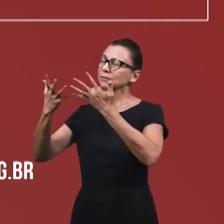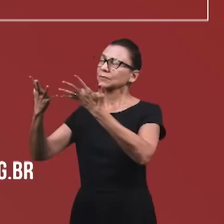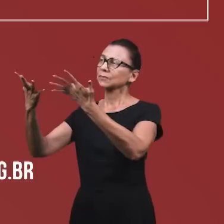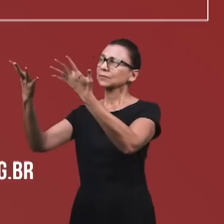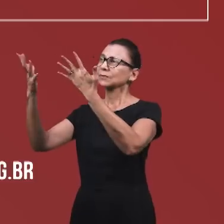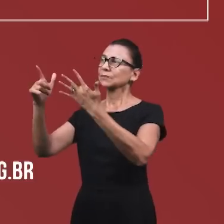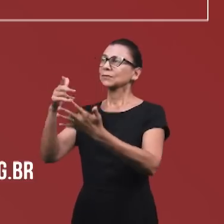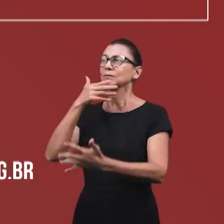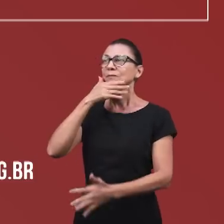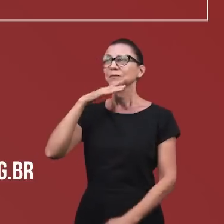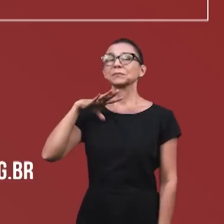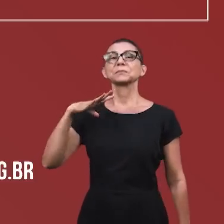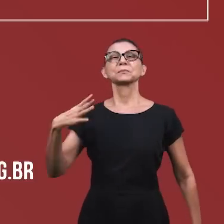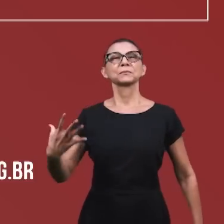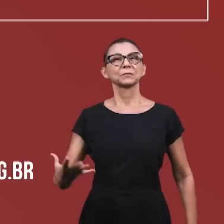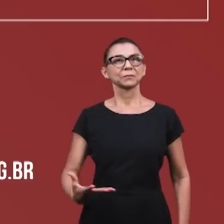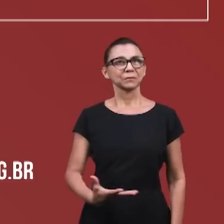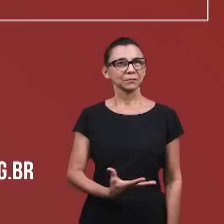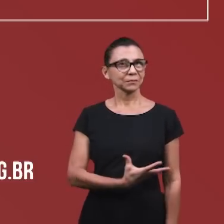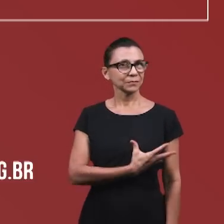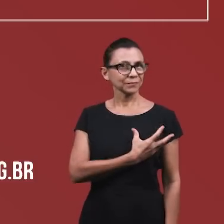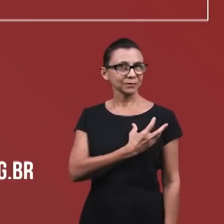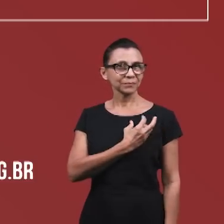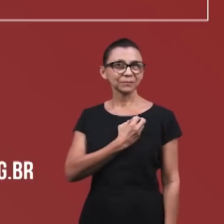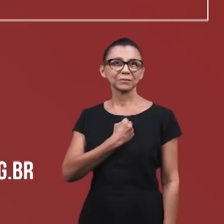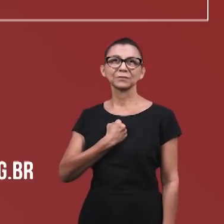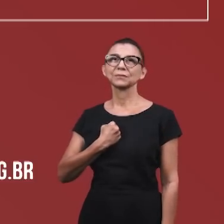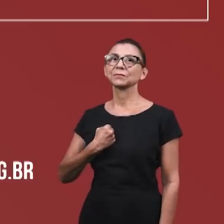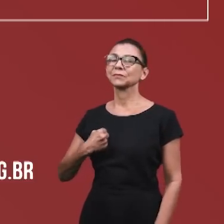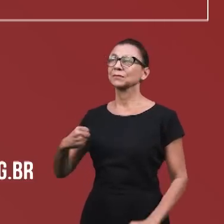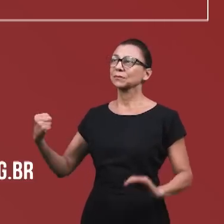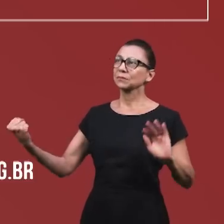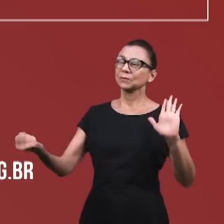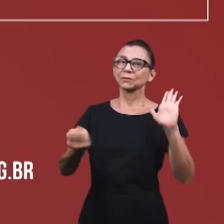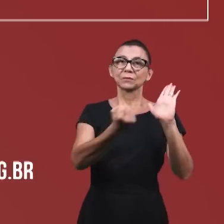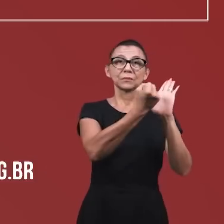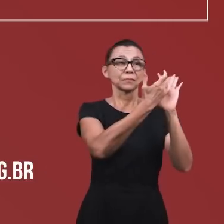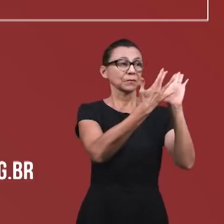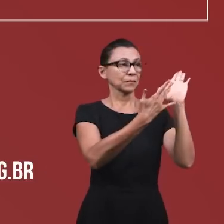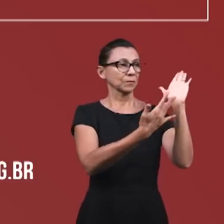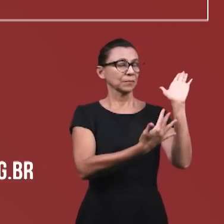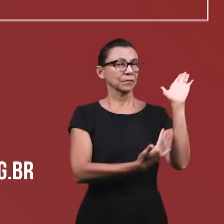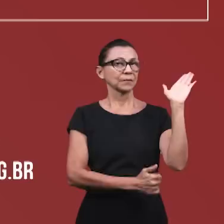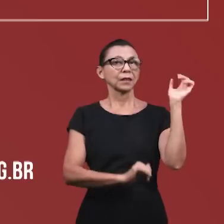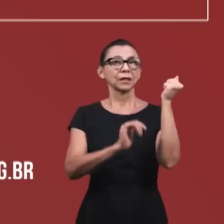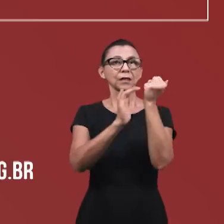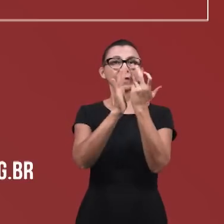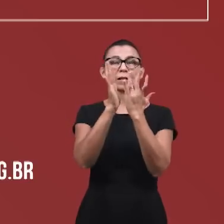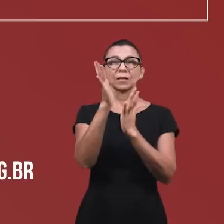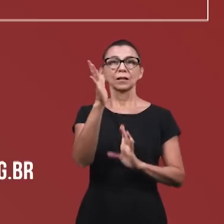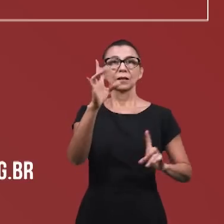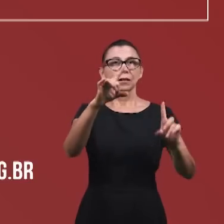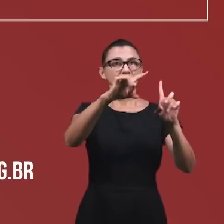meu Salvador. Já me lavou teu sangue